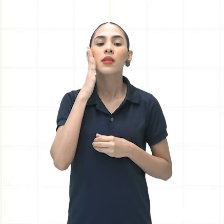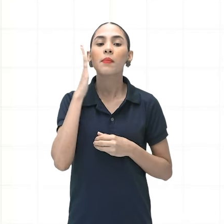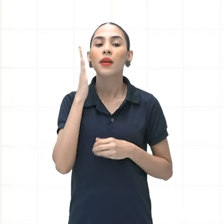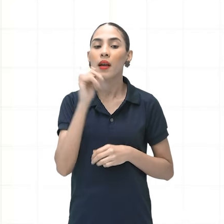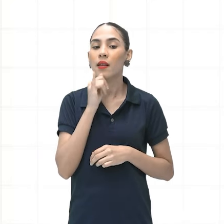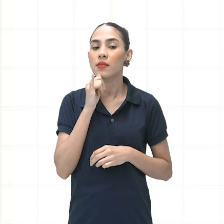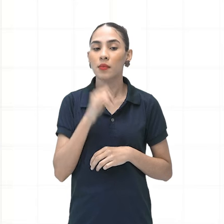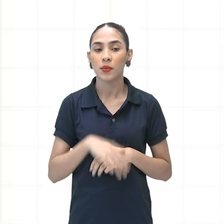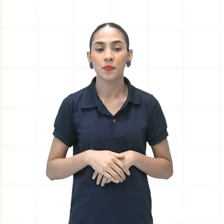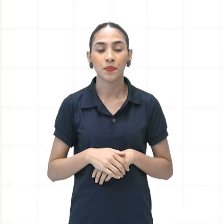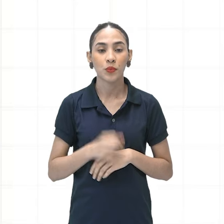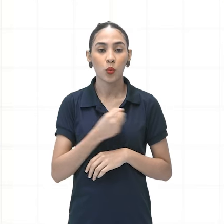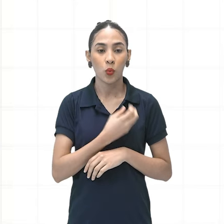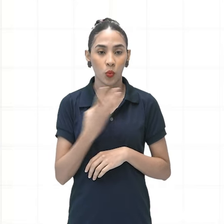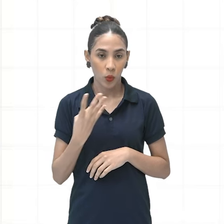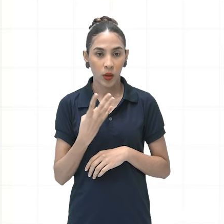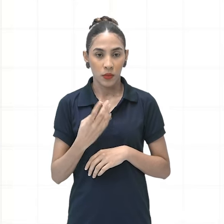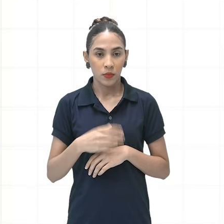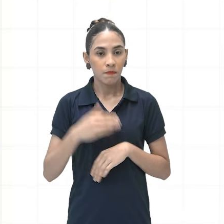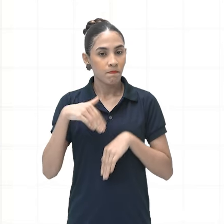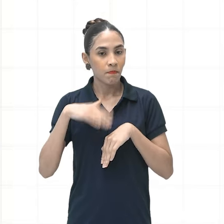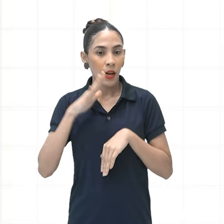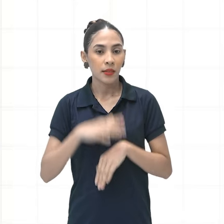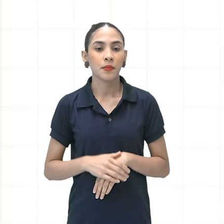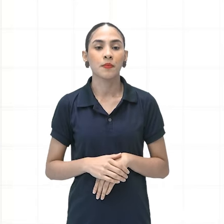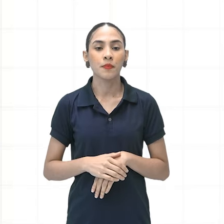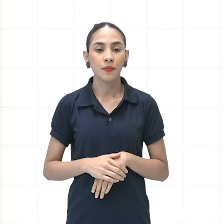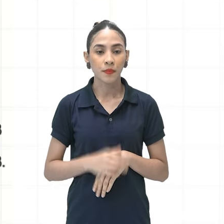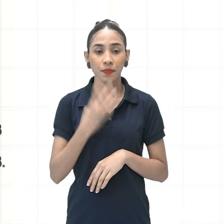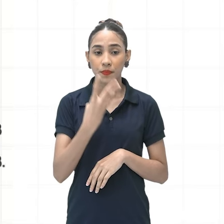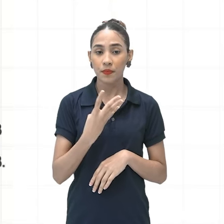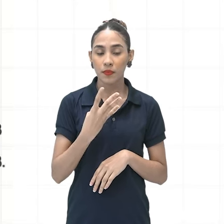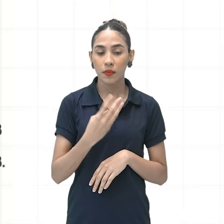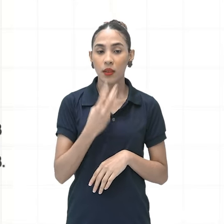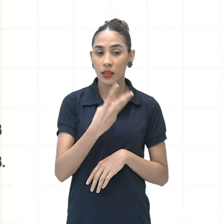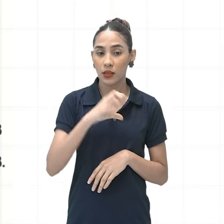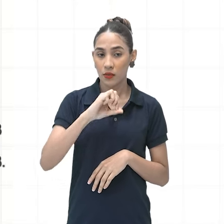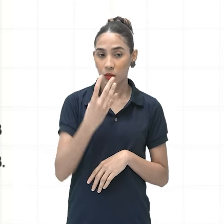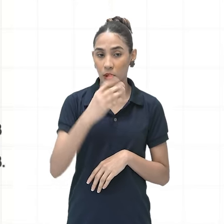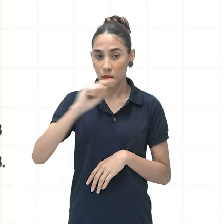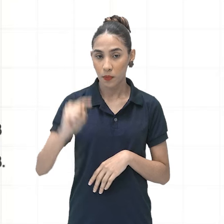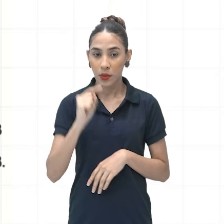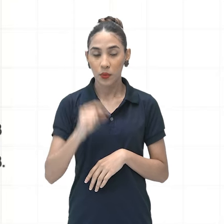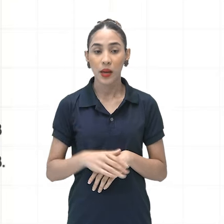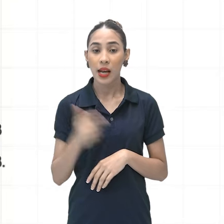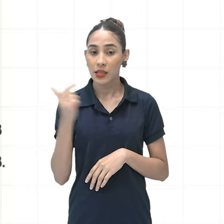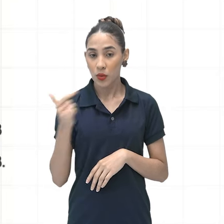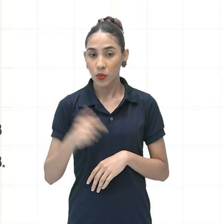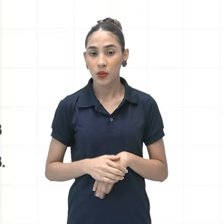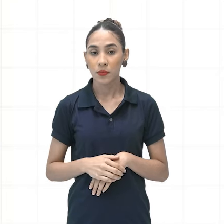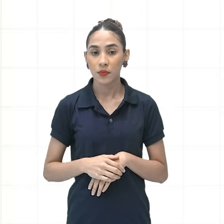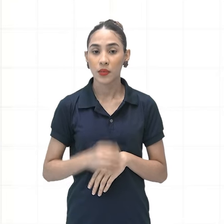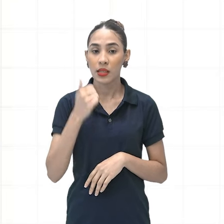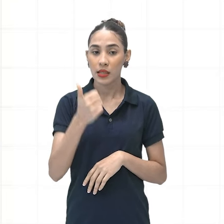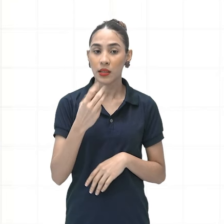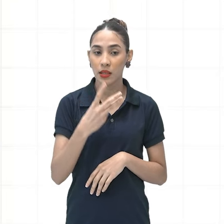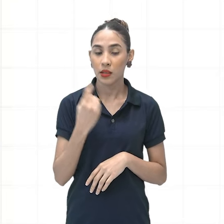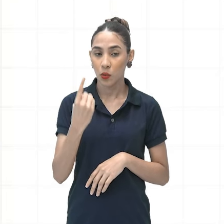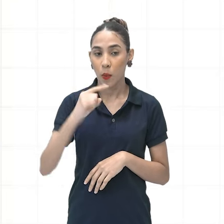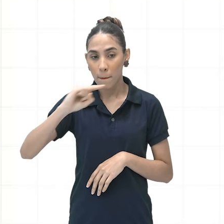né, quanto vendeu a mais? A primeira colocada vendeu 394 mil e a segunda